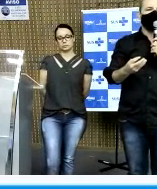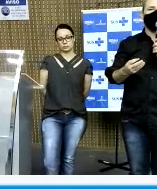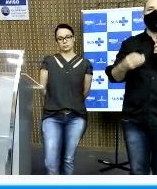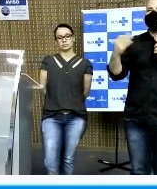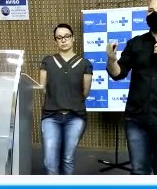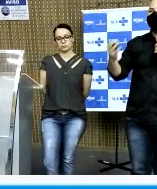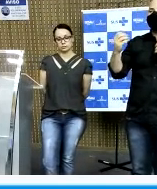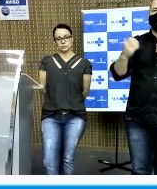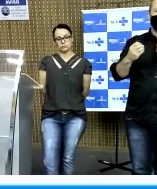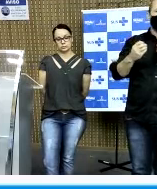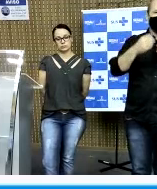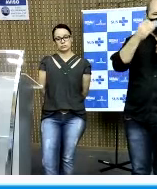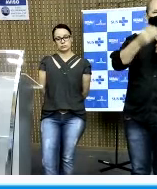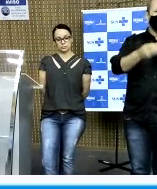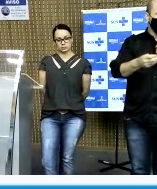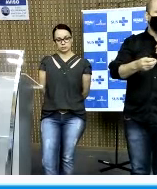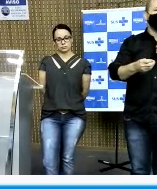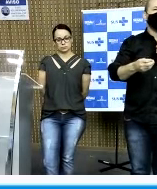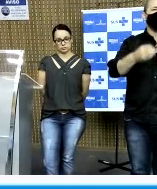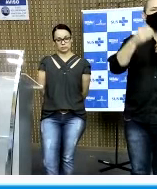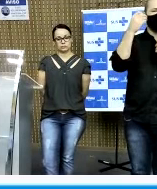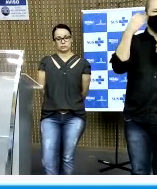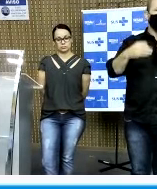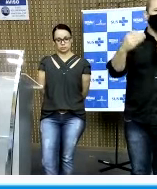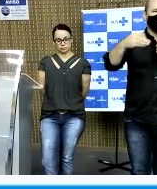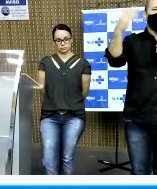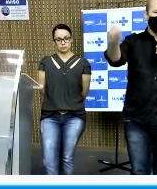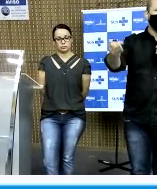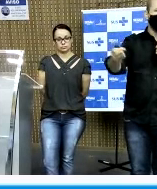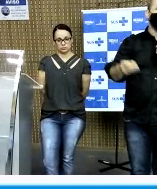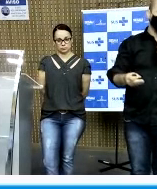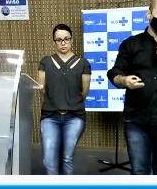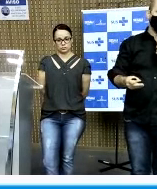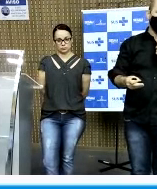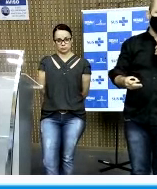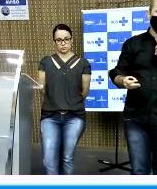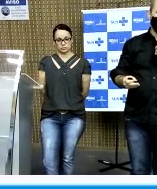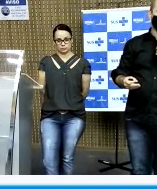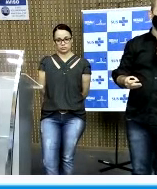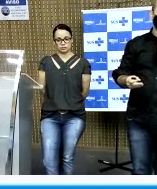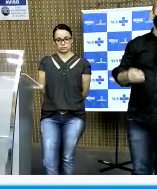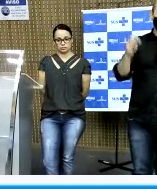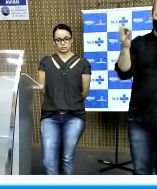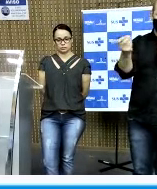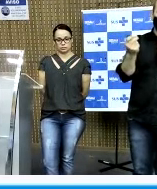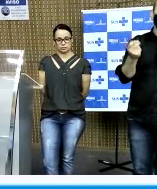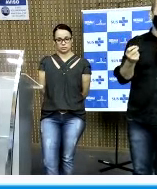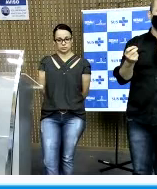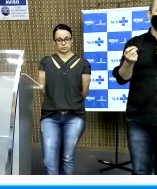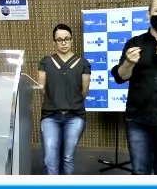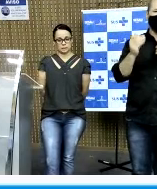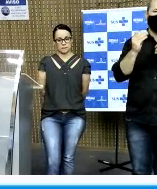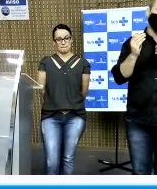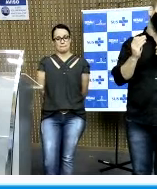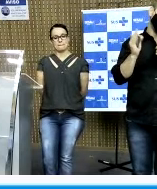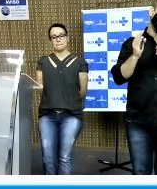abrir um pré-natal, a Cleide, eu quero o seu endereço atualizado, um número que eu possa falar com você, porque eu vou precisar falar com você. Então, assim, para melhorar a busca